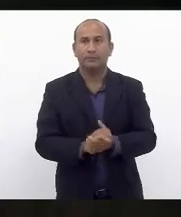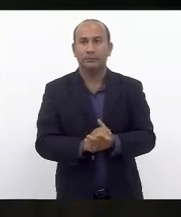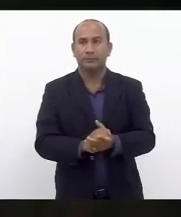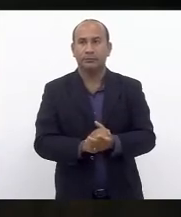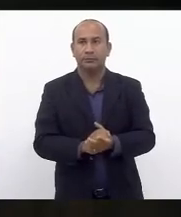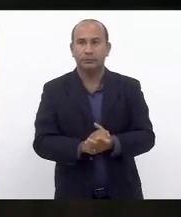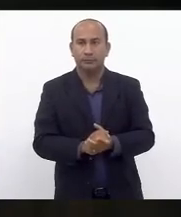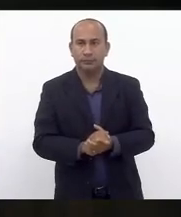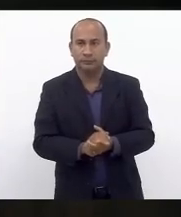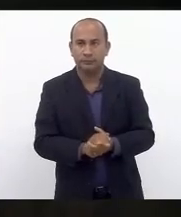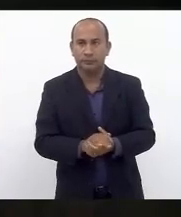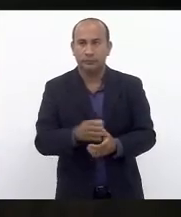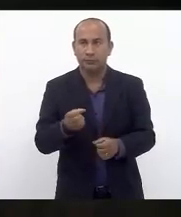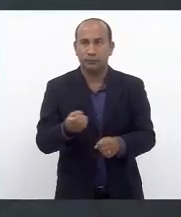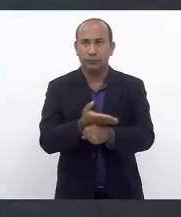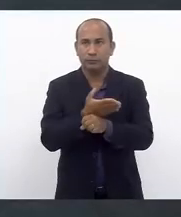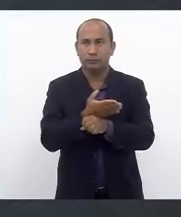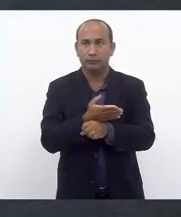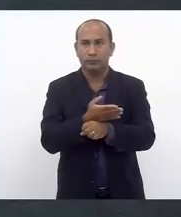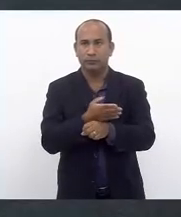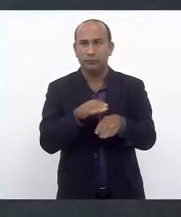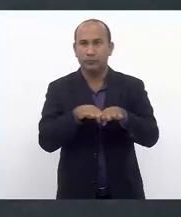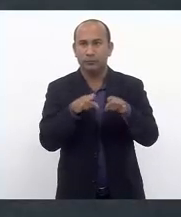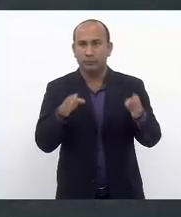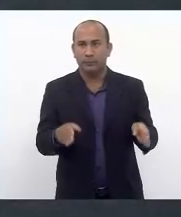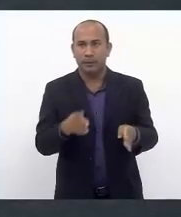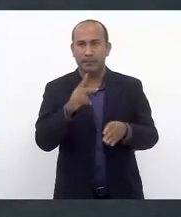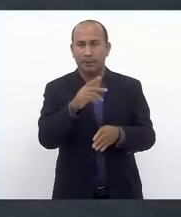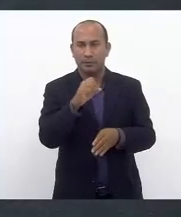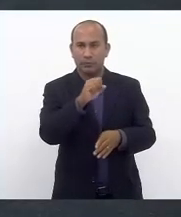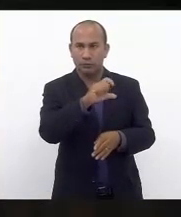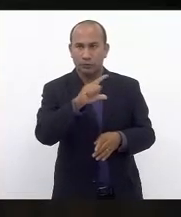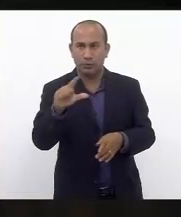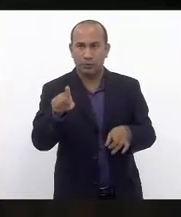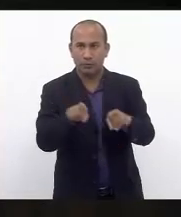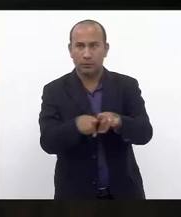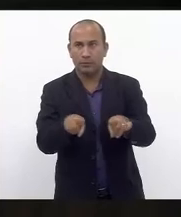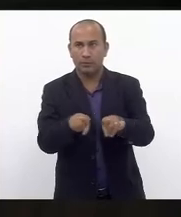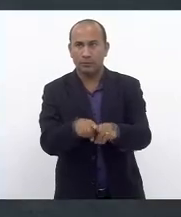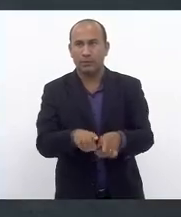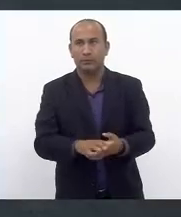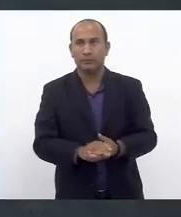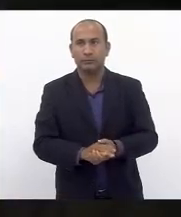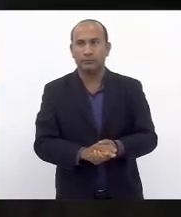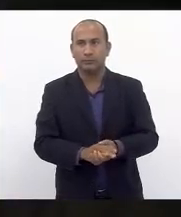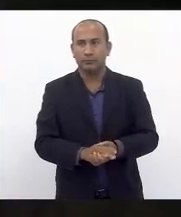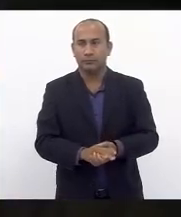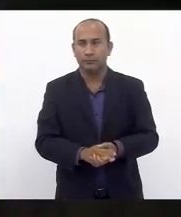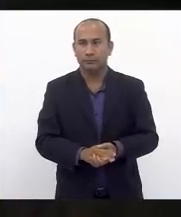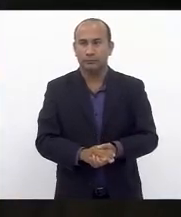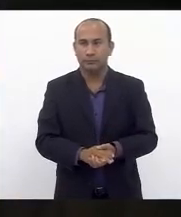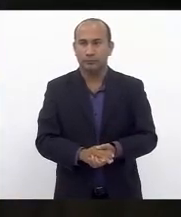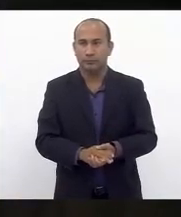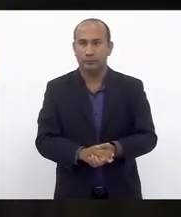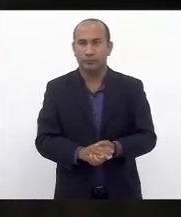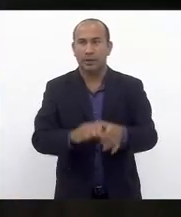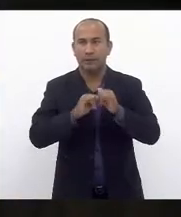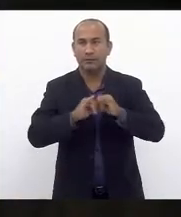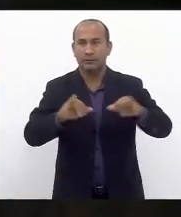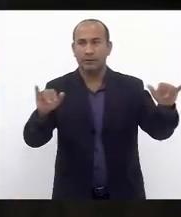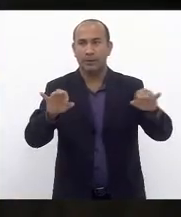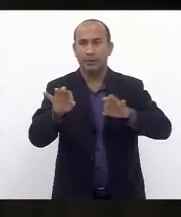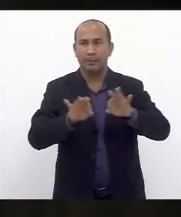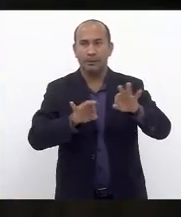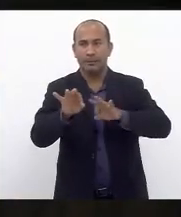abstenção do Novo. E da bancada do PSOL também, senhora presidente. Da bancada abstenção. Do PSOL também, abstenção. Anuncio o projeto